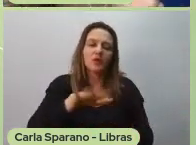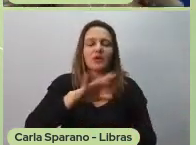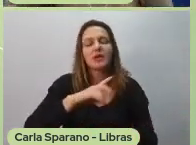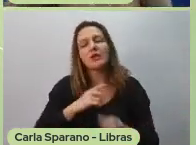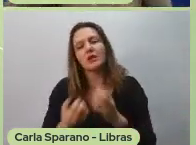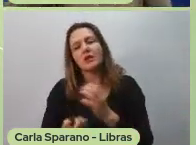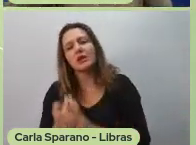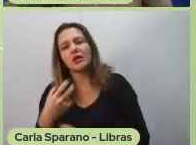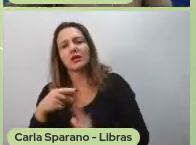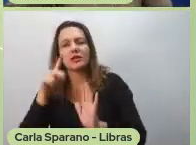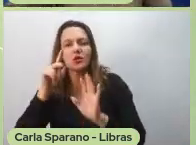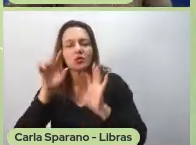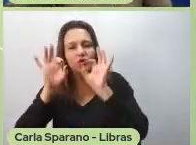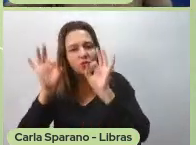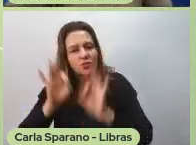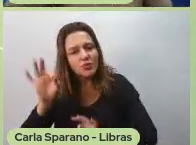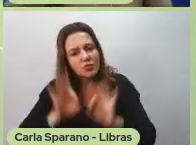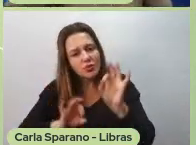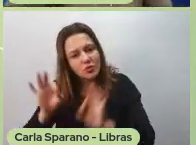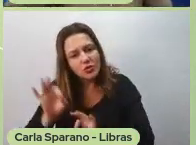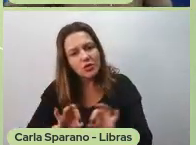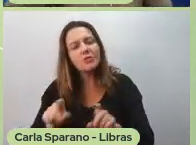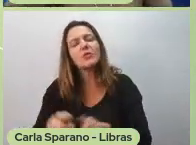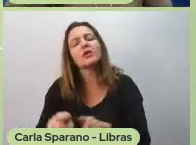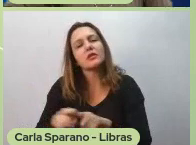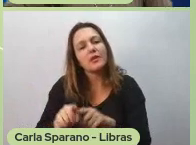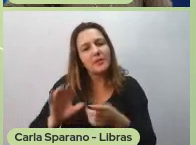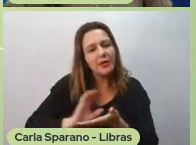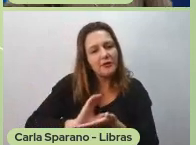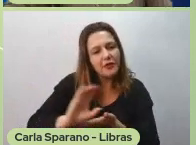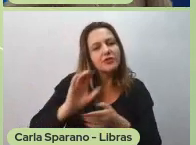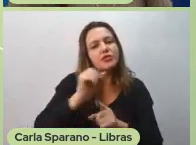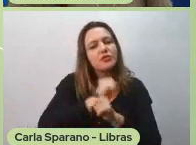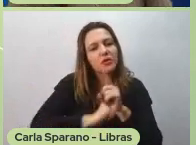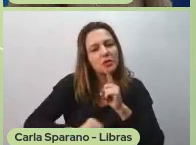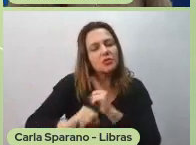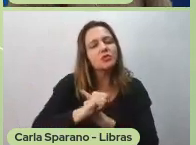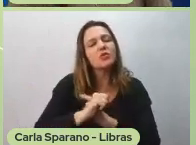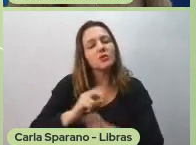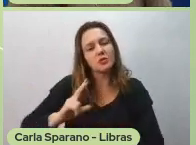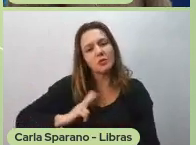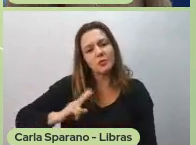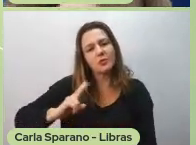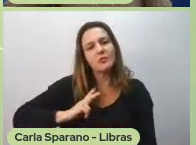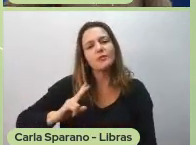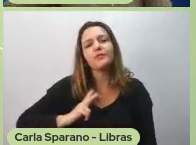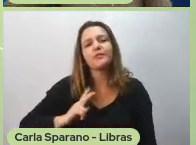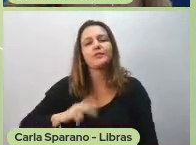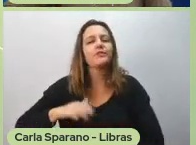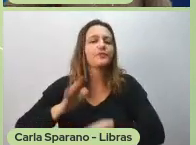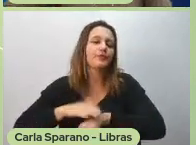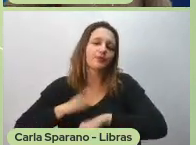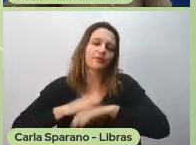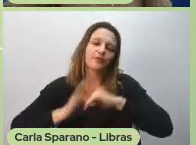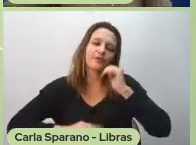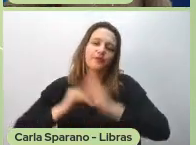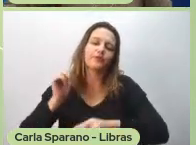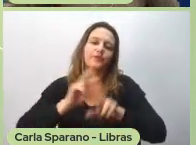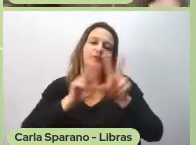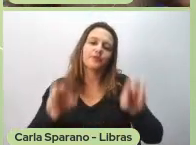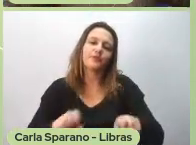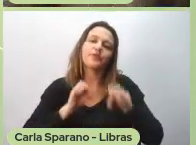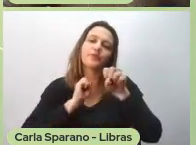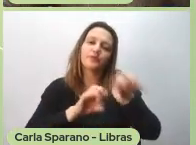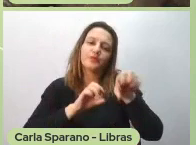programas, existe o investimento social privado em ações de educação,